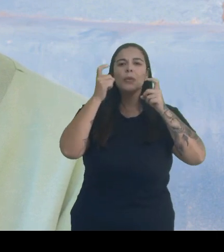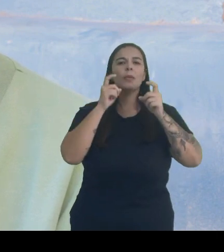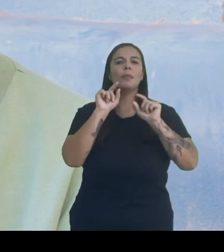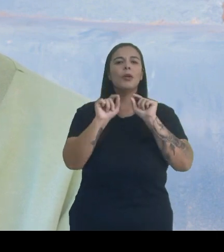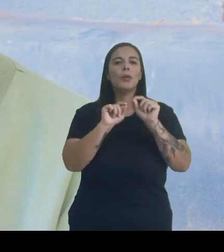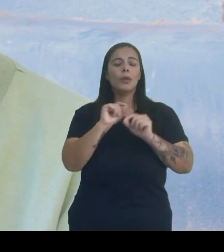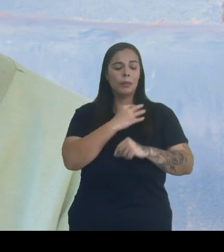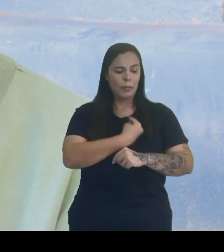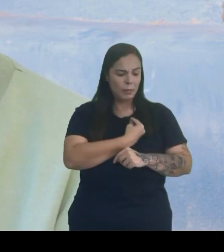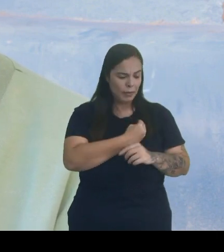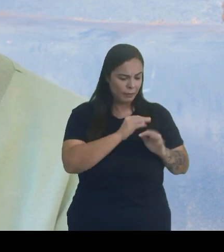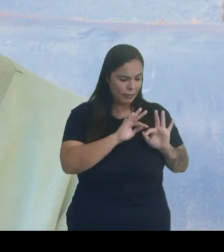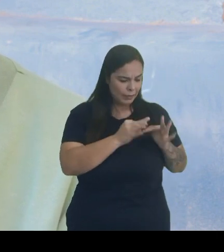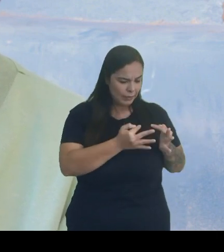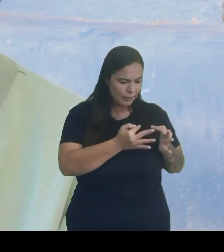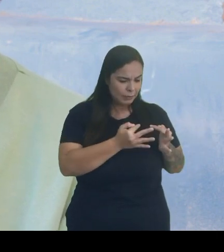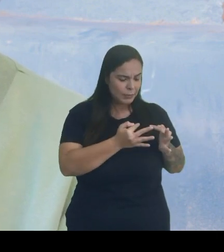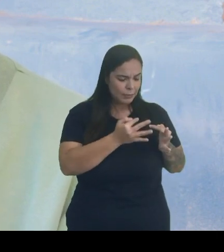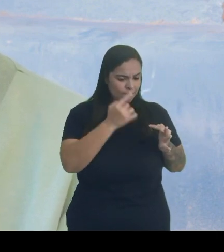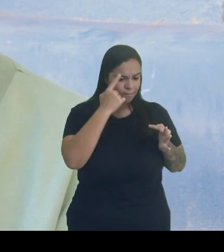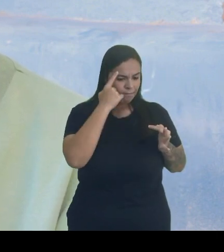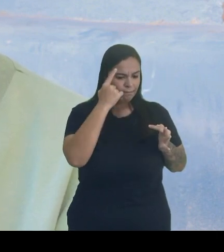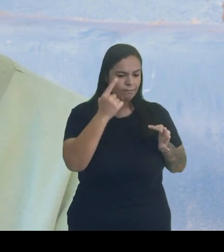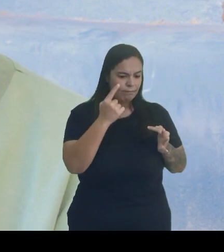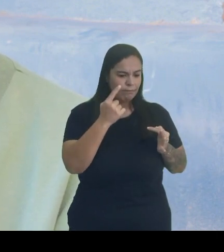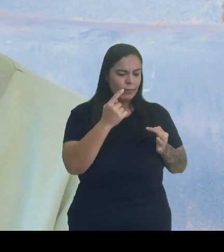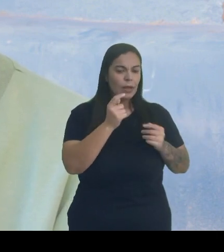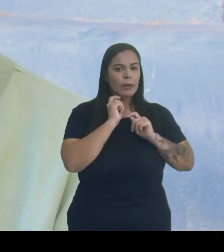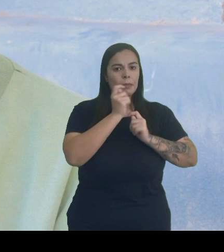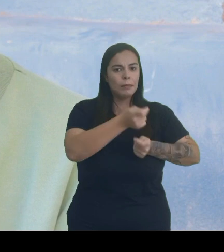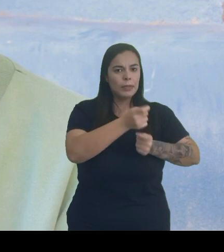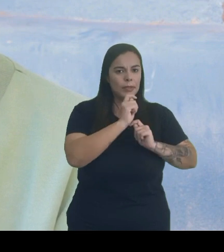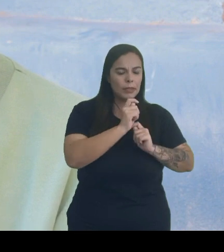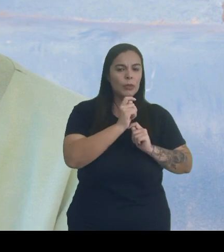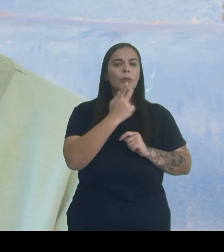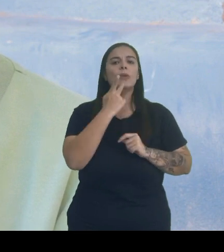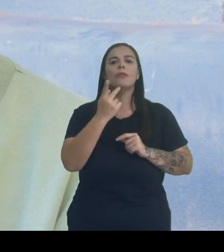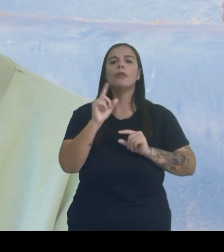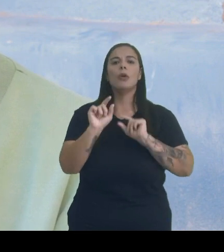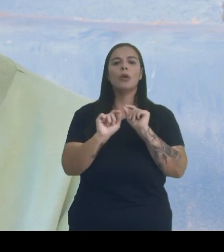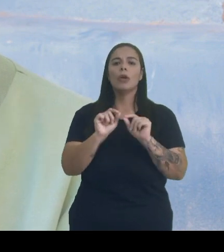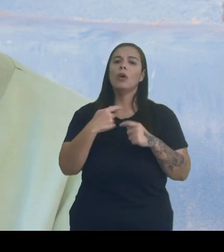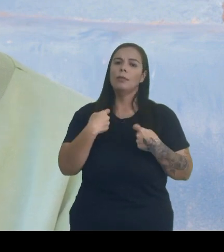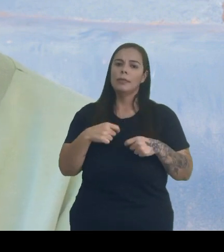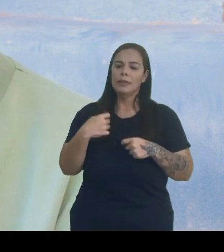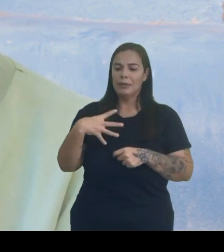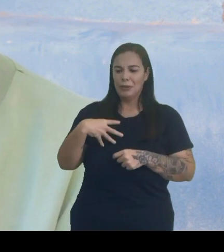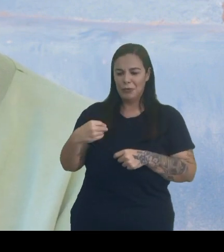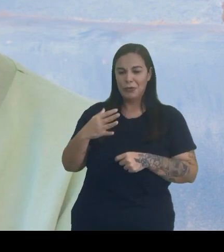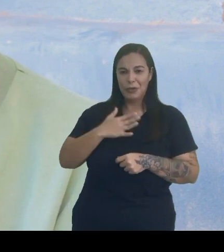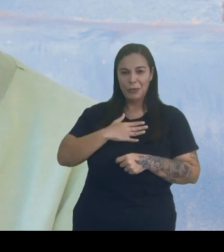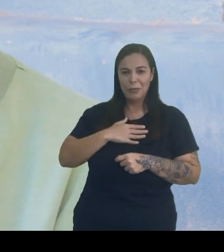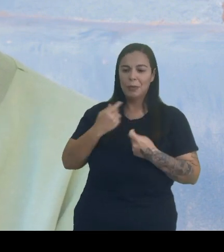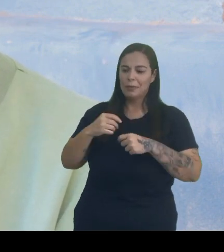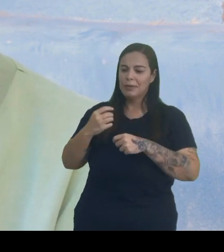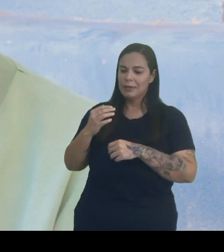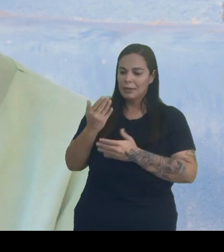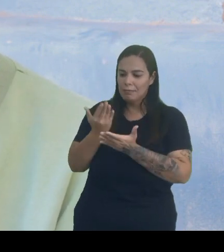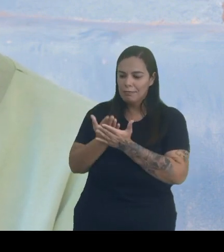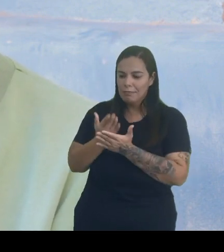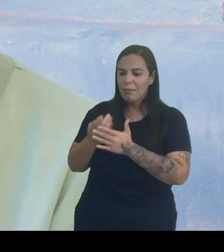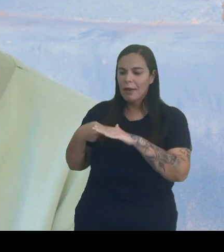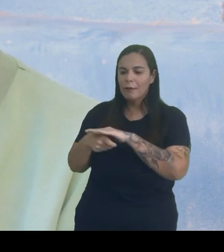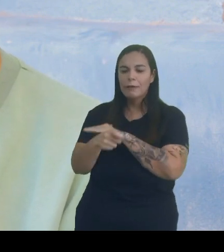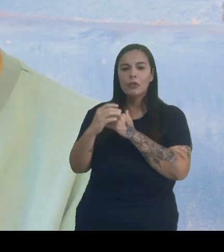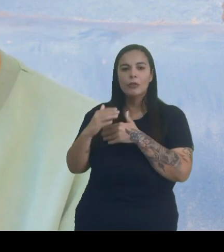minha humilde vida de pescador, de dizer, pô, eu tenho que formar meus filhos eu vou fazer de tudo,